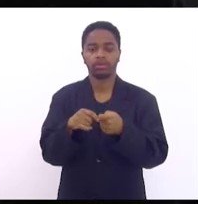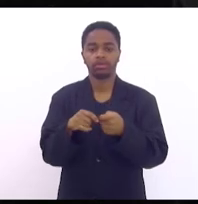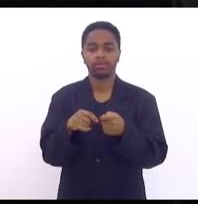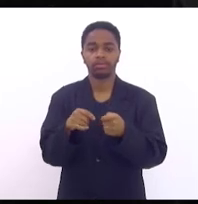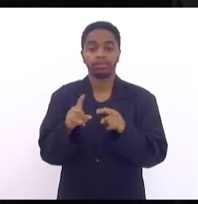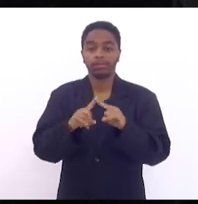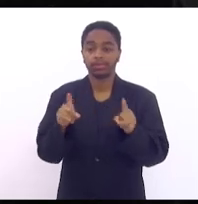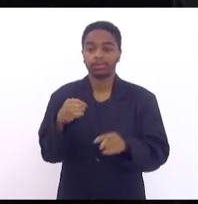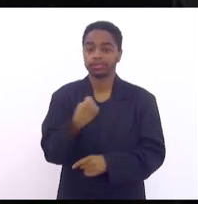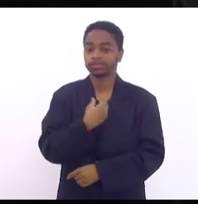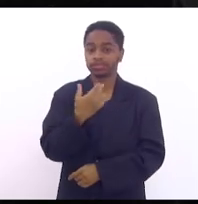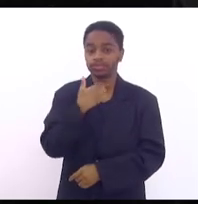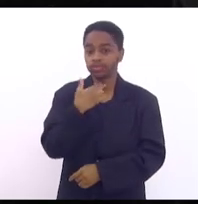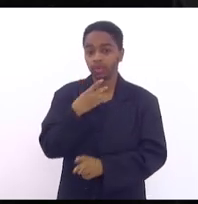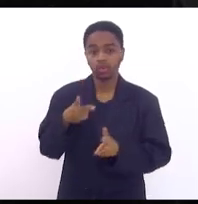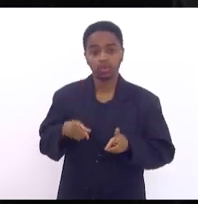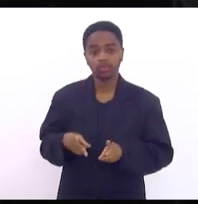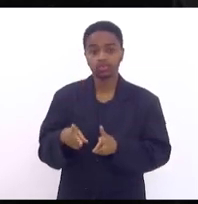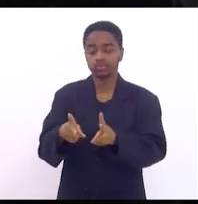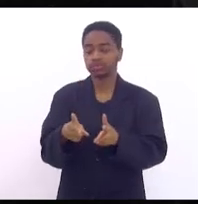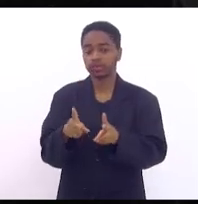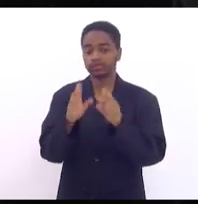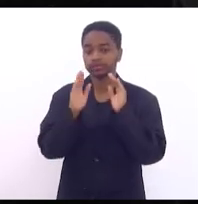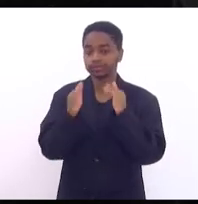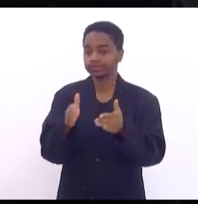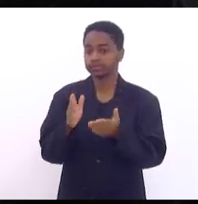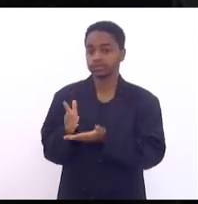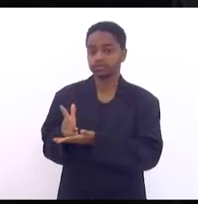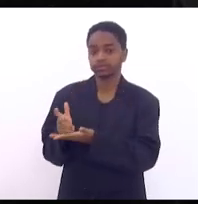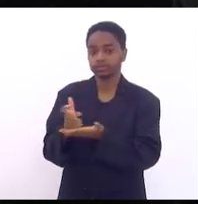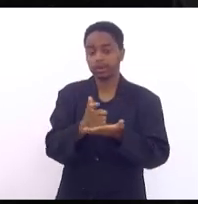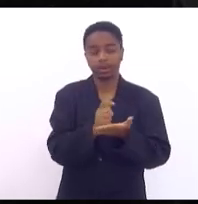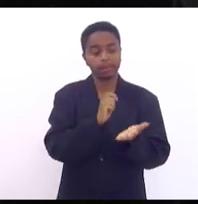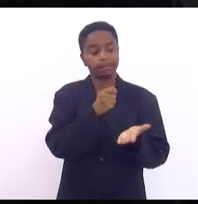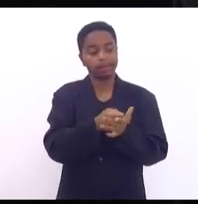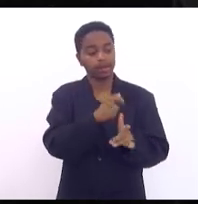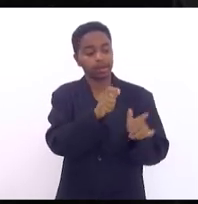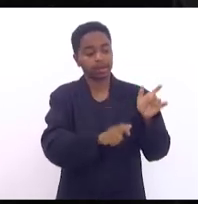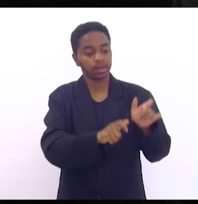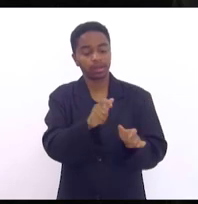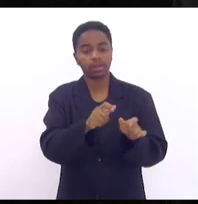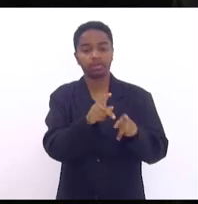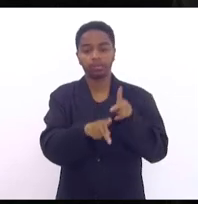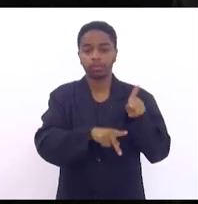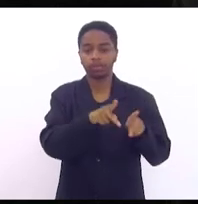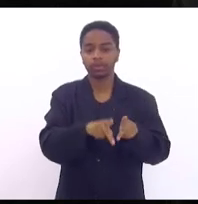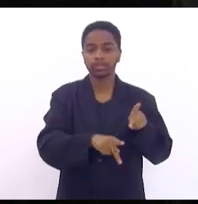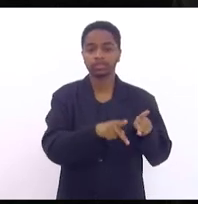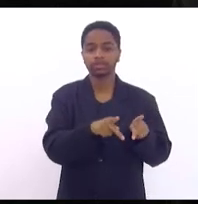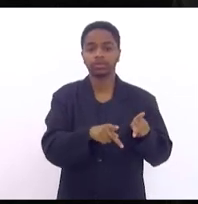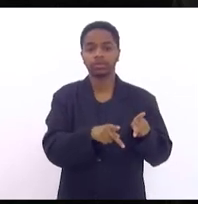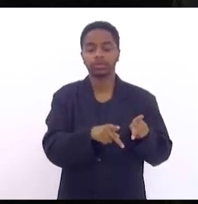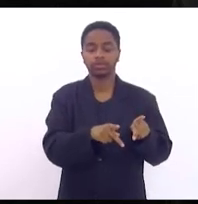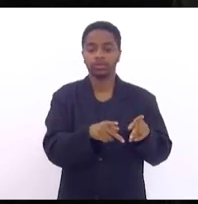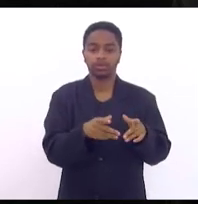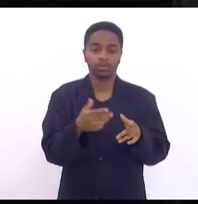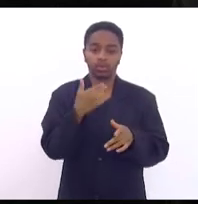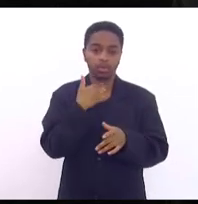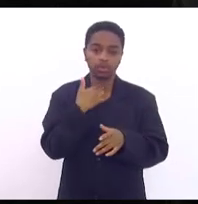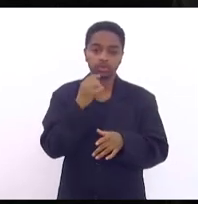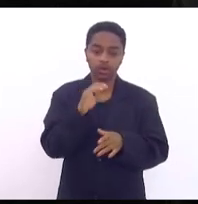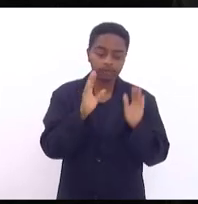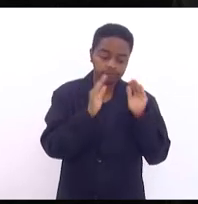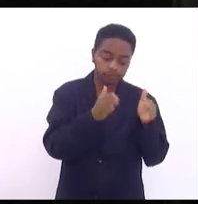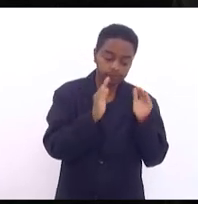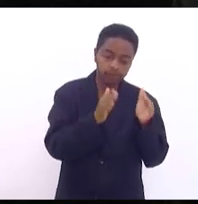não pode mais viver da tributação dos pequenos trabalhadores, dos pequenos produtores, não pode mais viver apenas